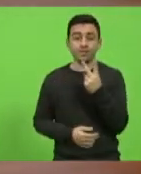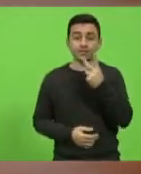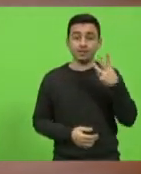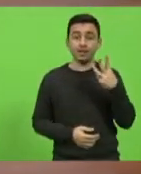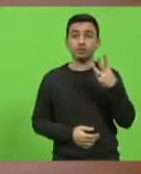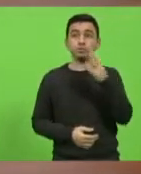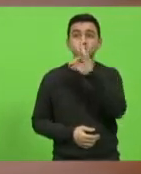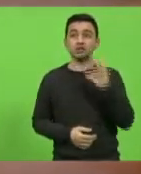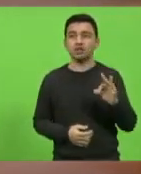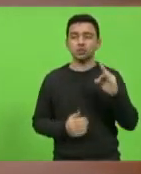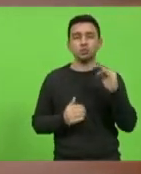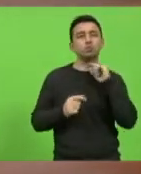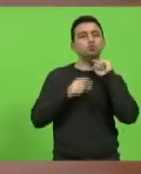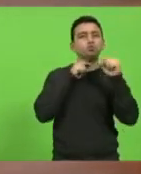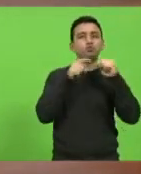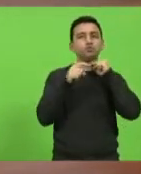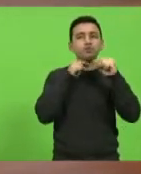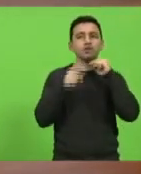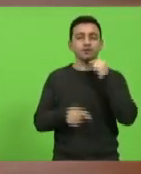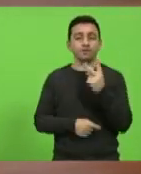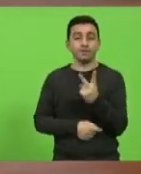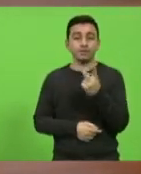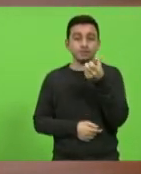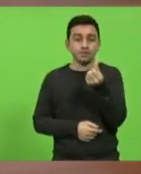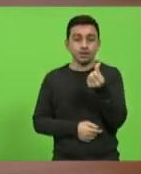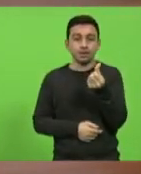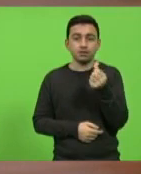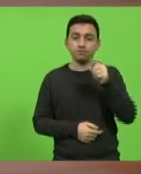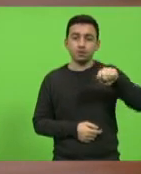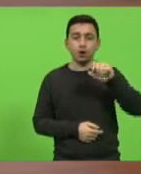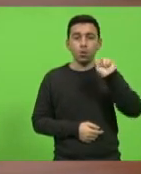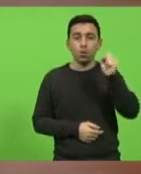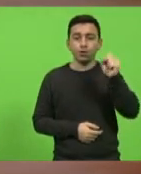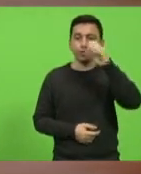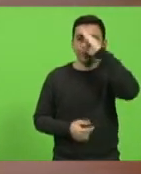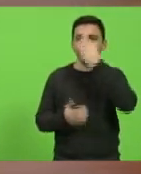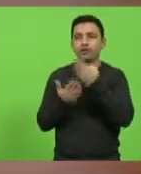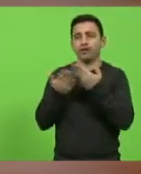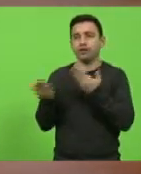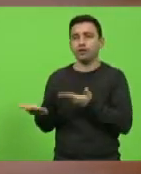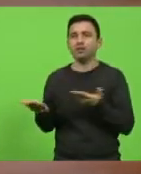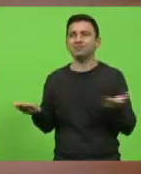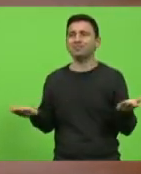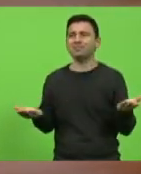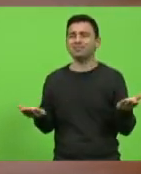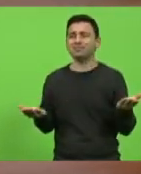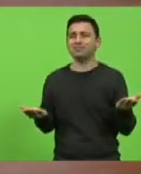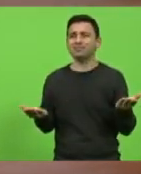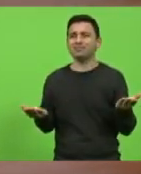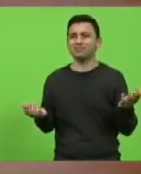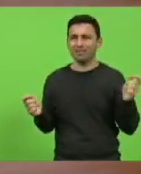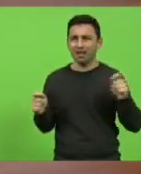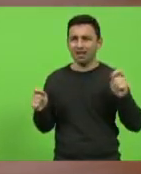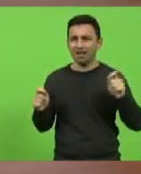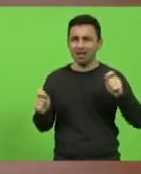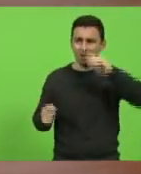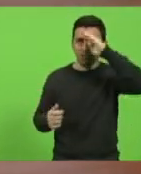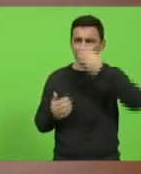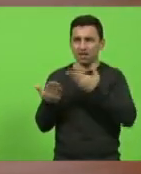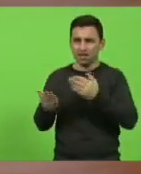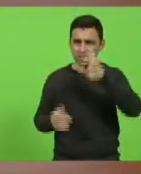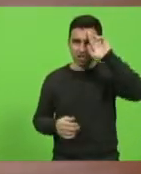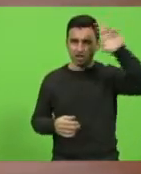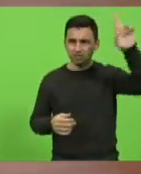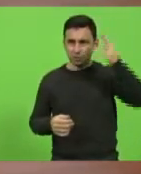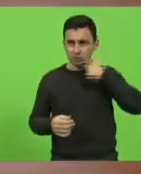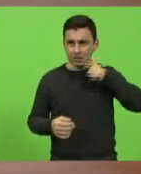23,3% tem dúvidas e apenas 26,8% confia. Qual a legitimidade que esse governador tem para ser o chefe do Poder